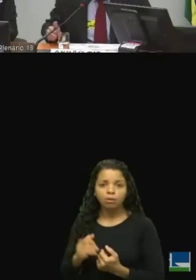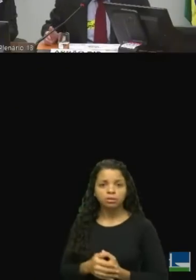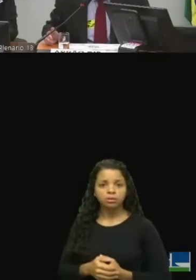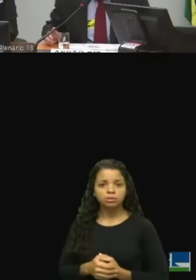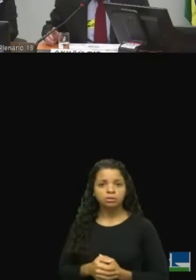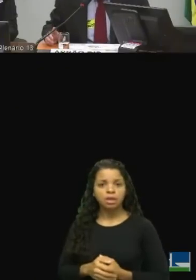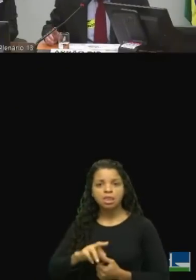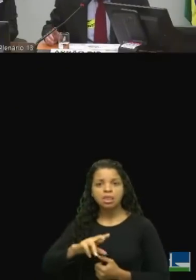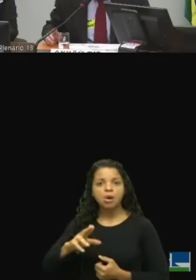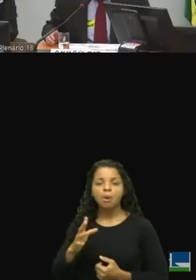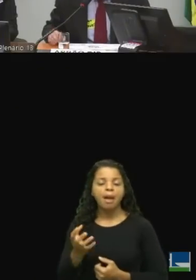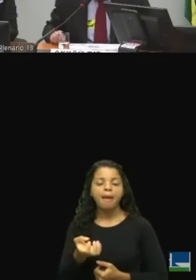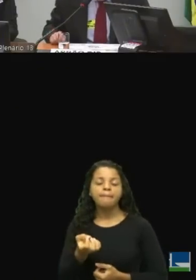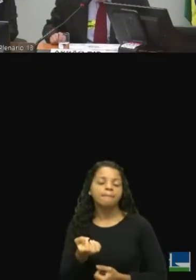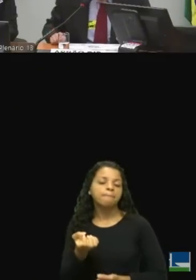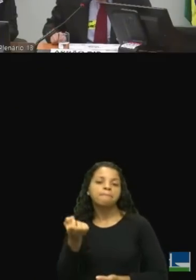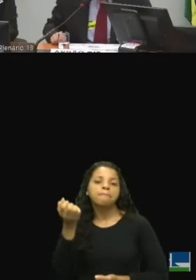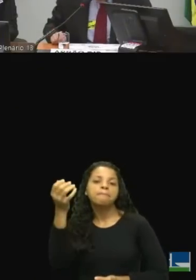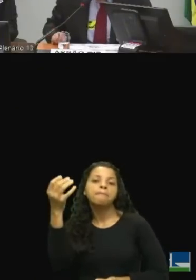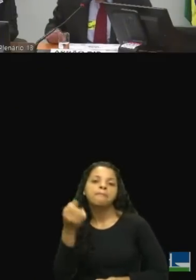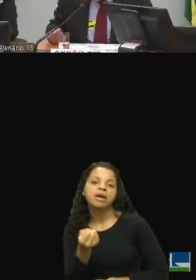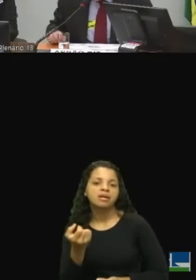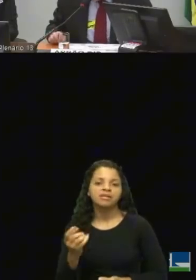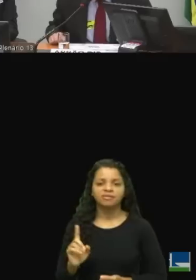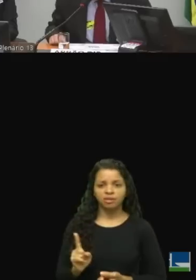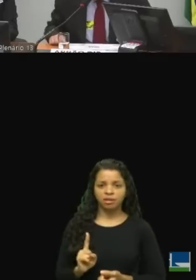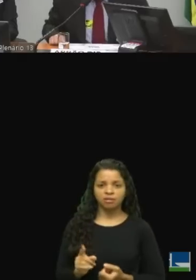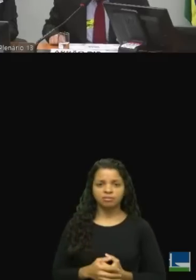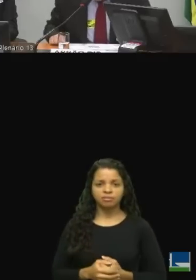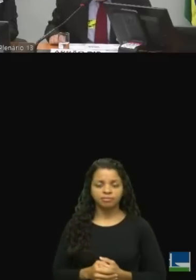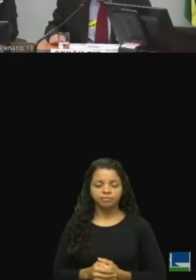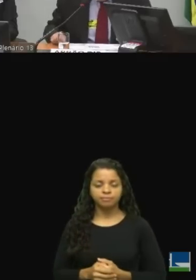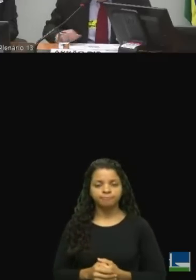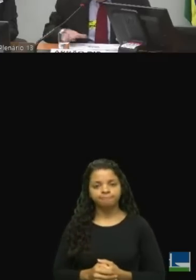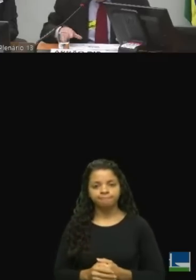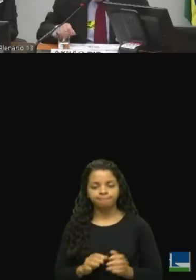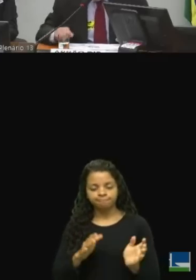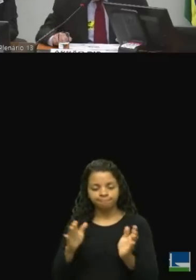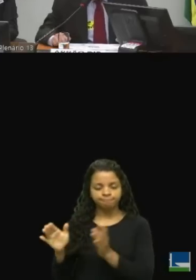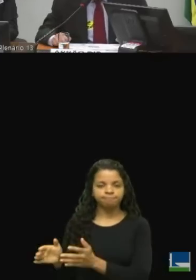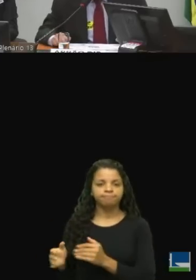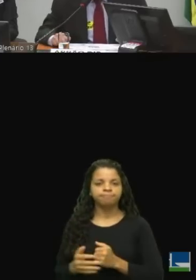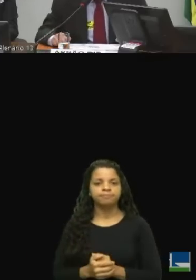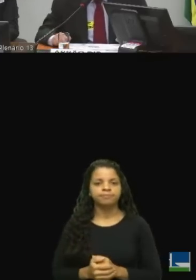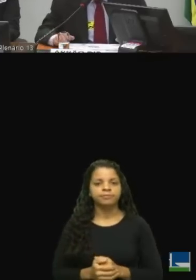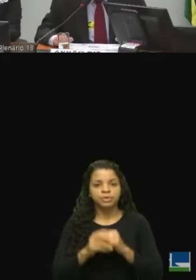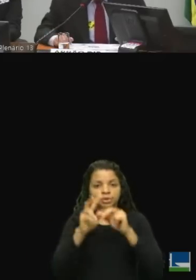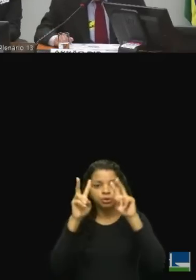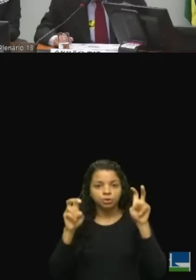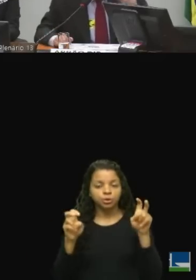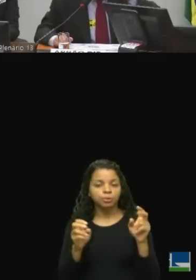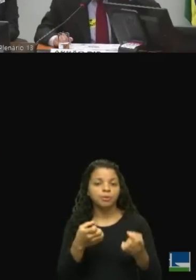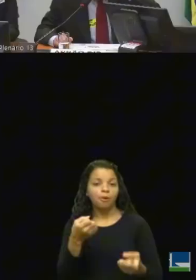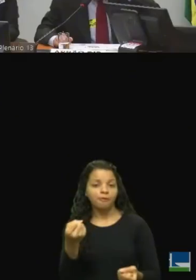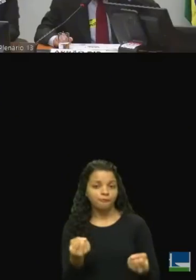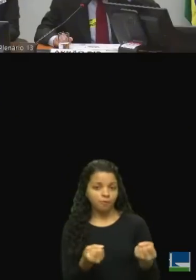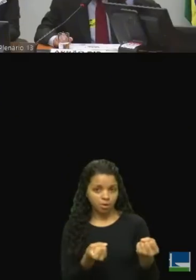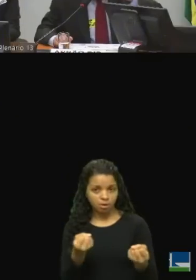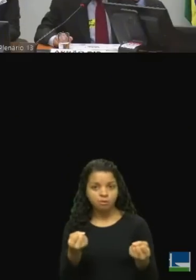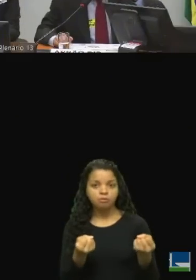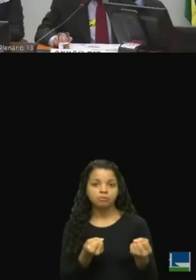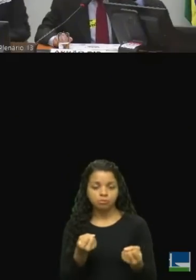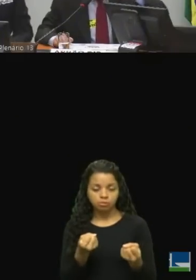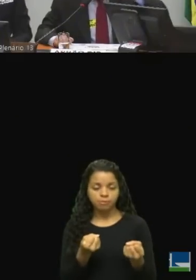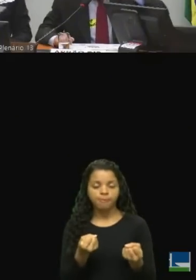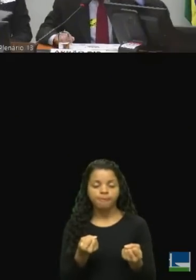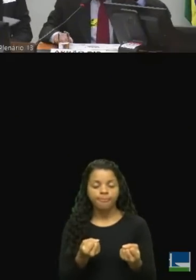é benefício. Em relação aos veículos de que nós viemos aqui hoje, há